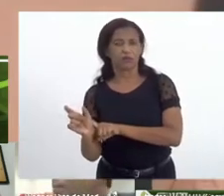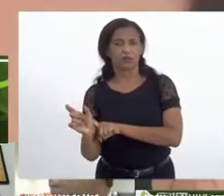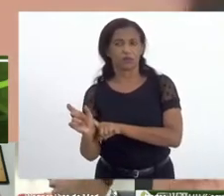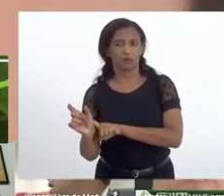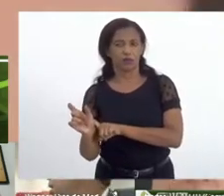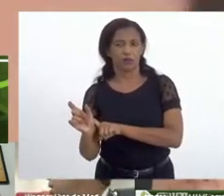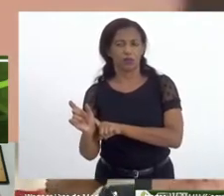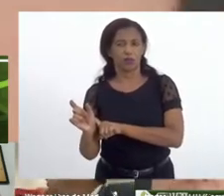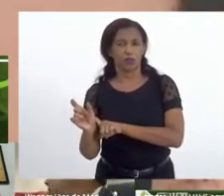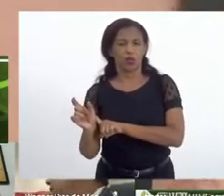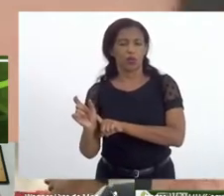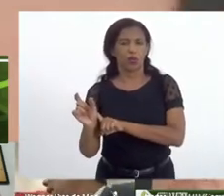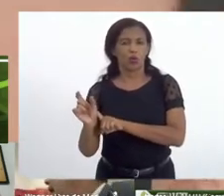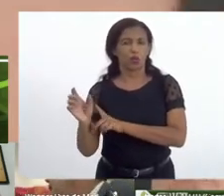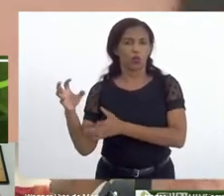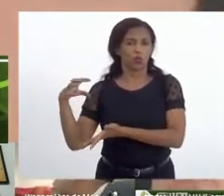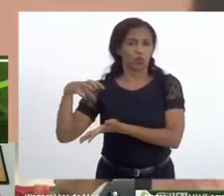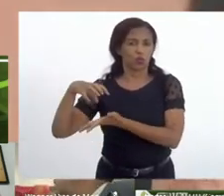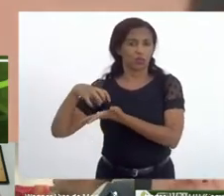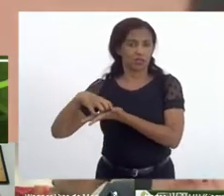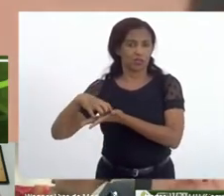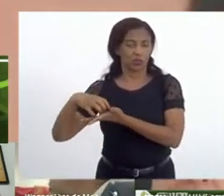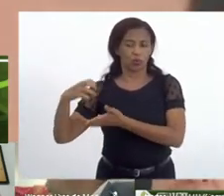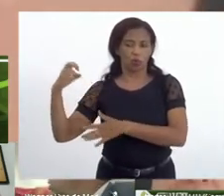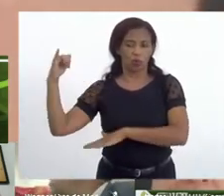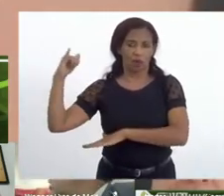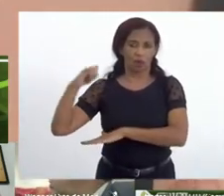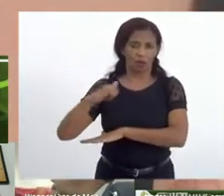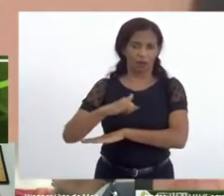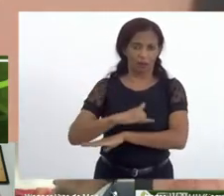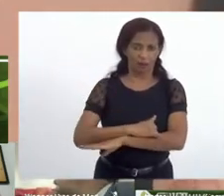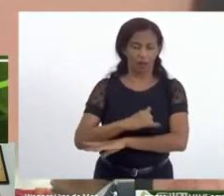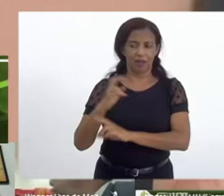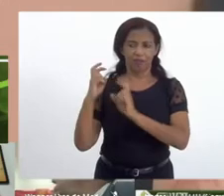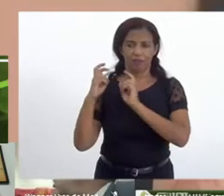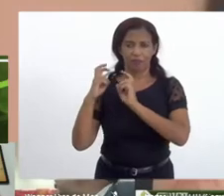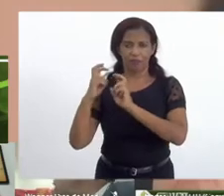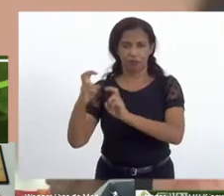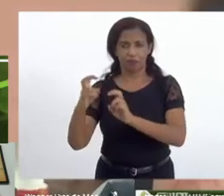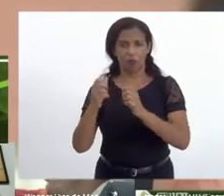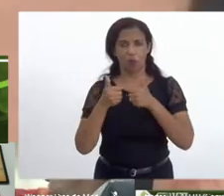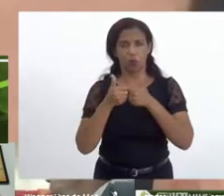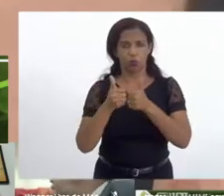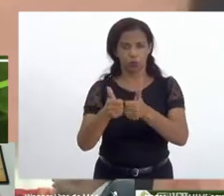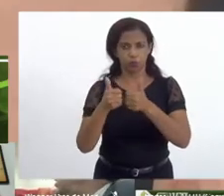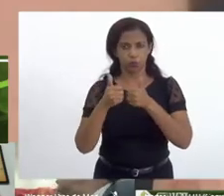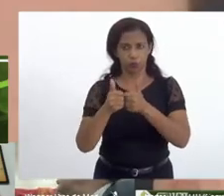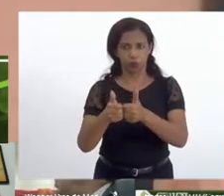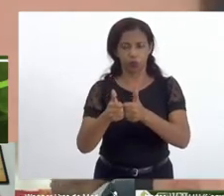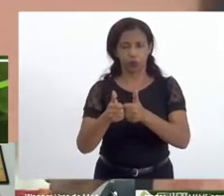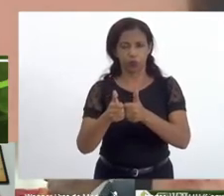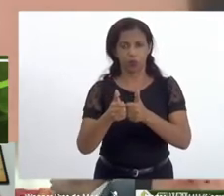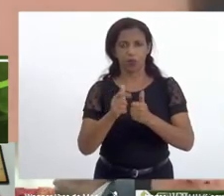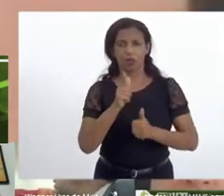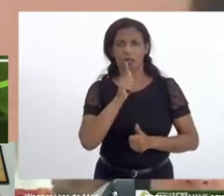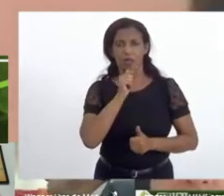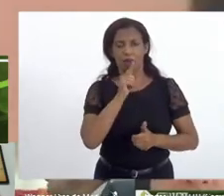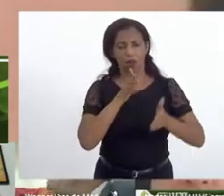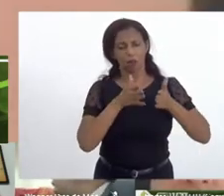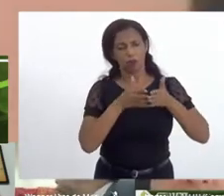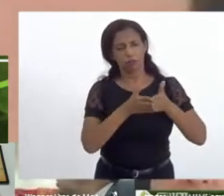o setor aéreo, o setor ferroviário, o setor rodoviário e o setor